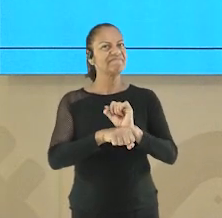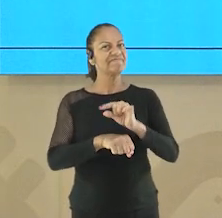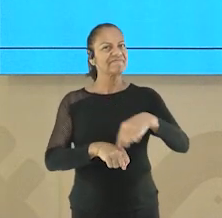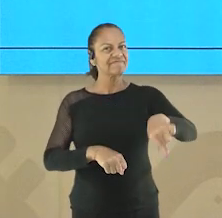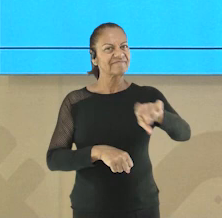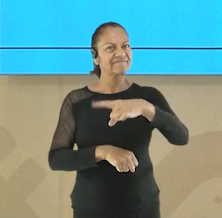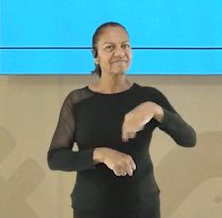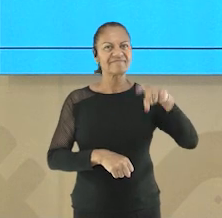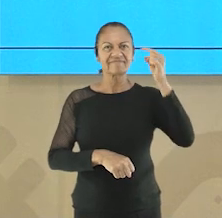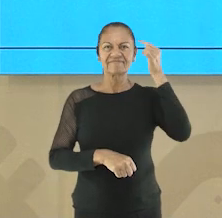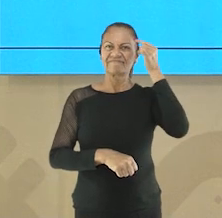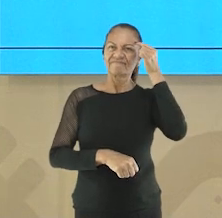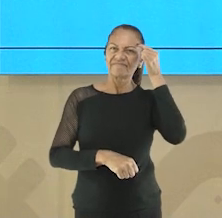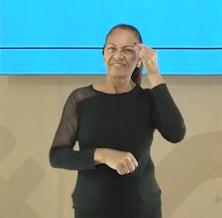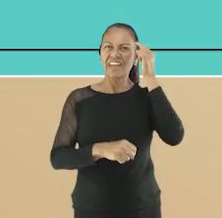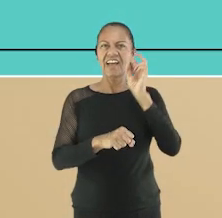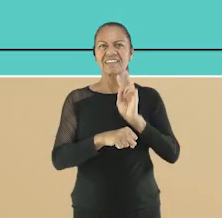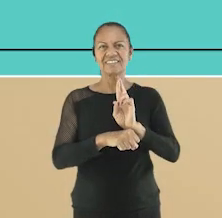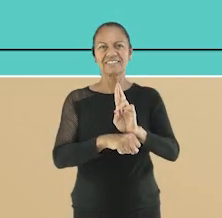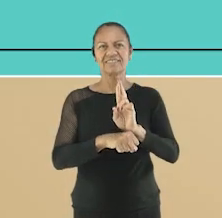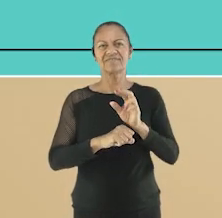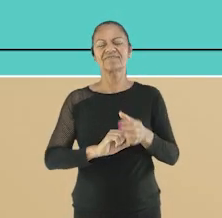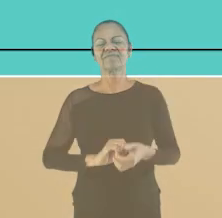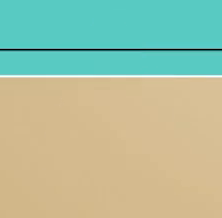Mais um tempinho para vocês pensarem.